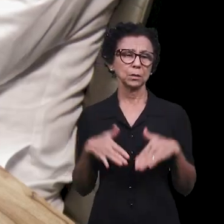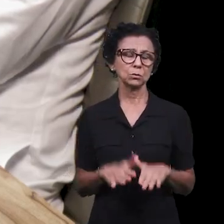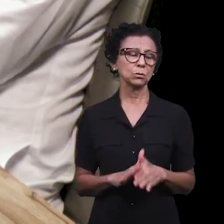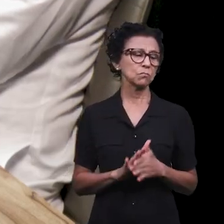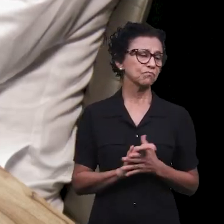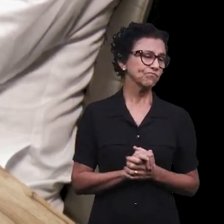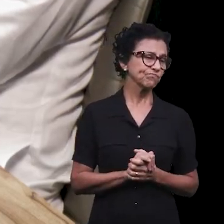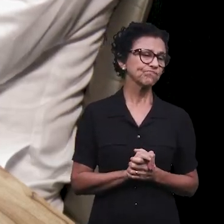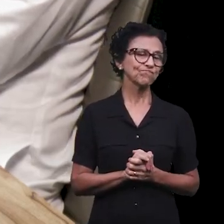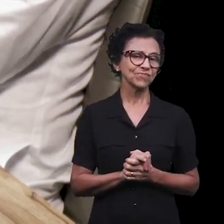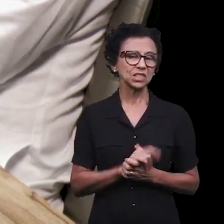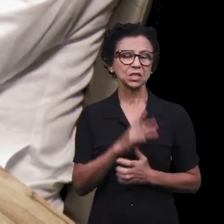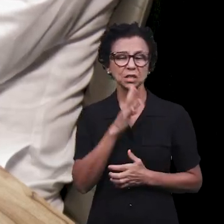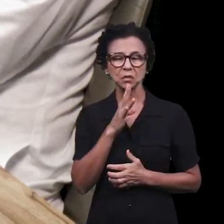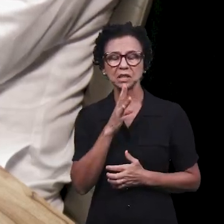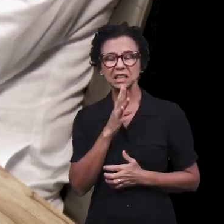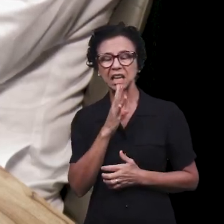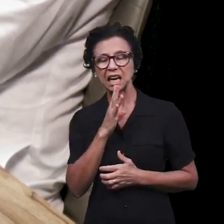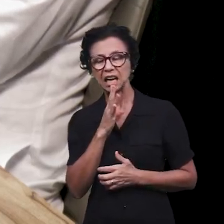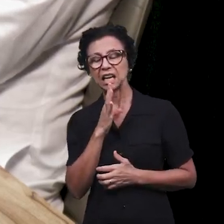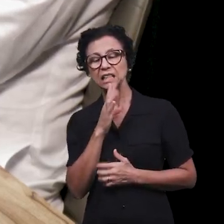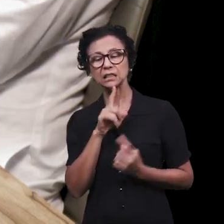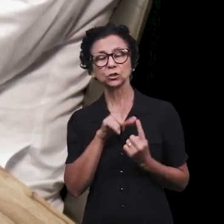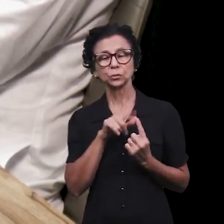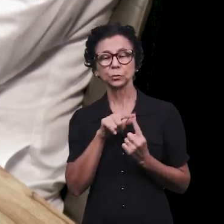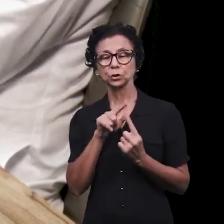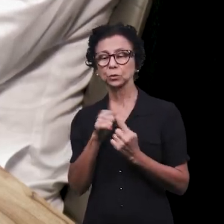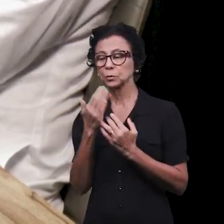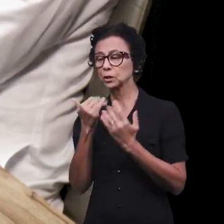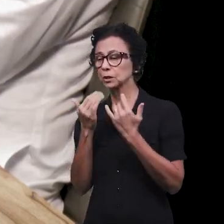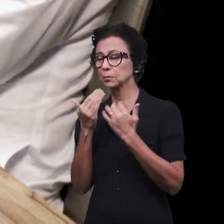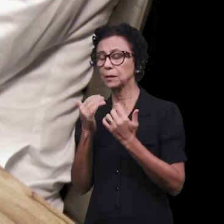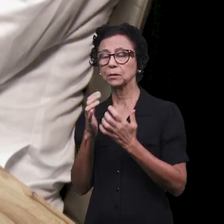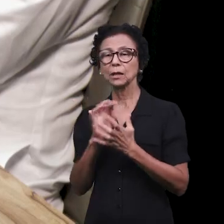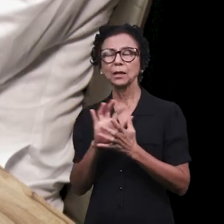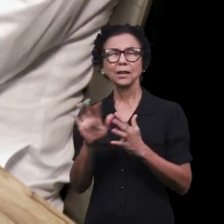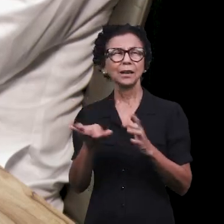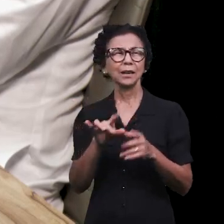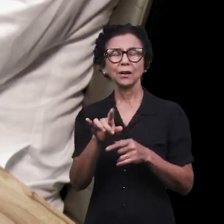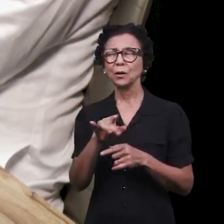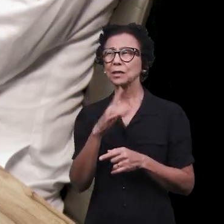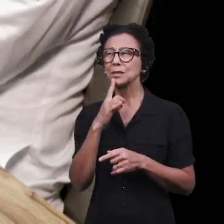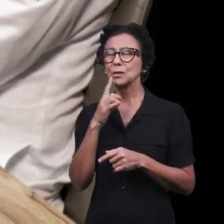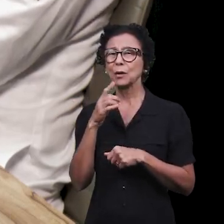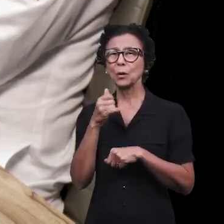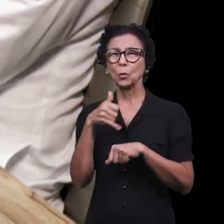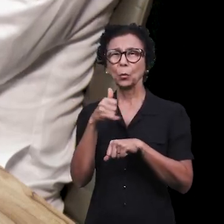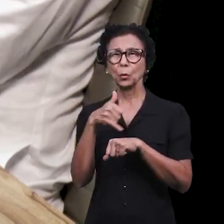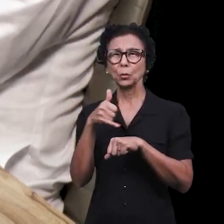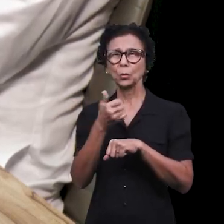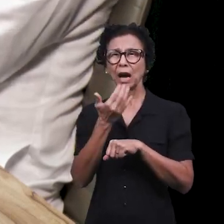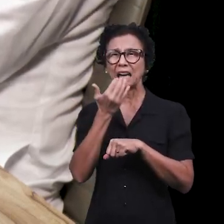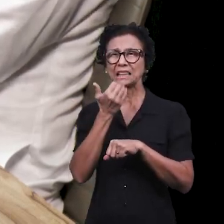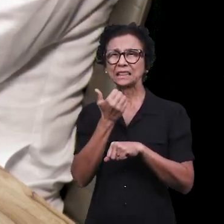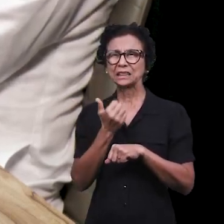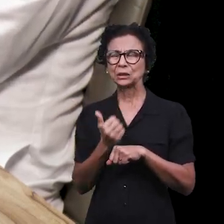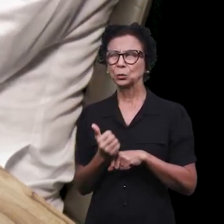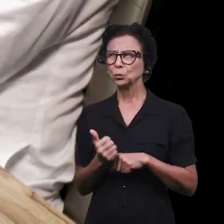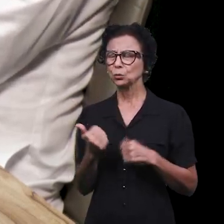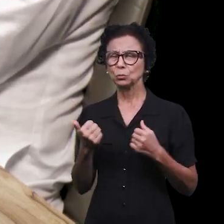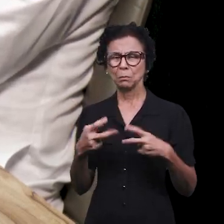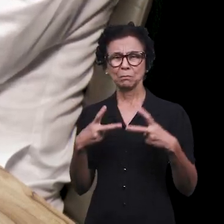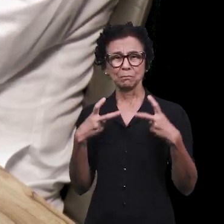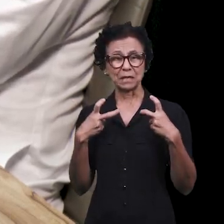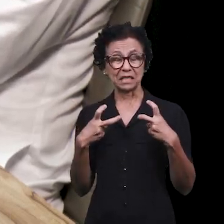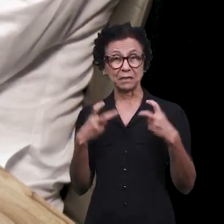sabe quais são os tipos de alimentos que desencadeiam, né? Às vezes eu comi um alimento gorduroso e a partir disso